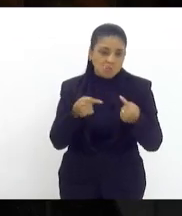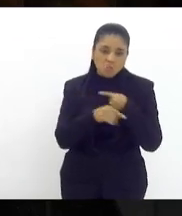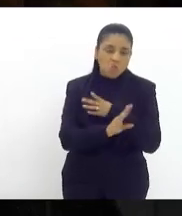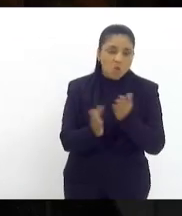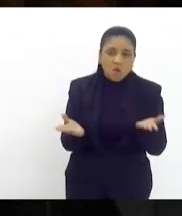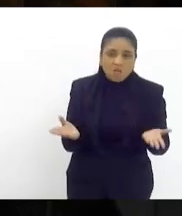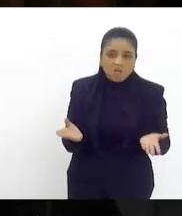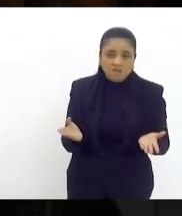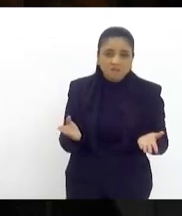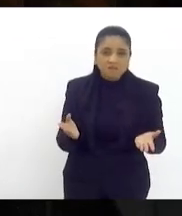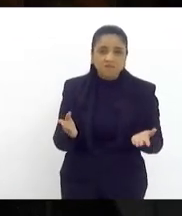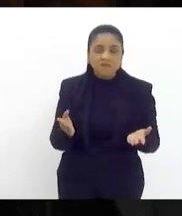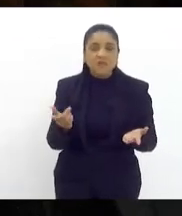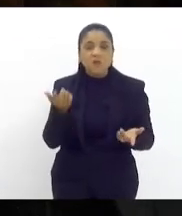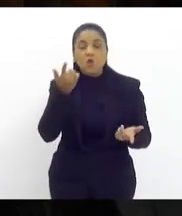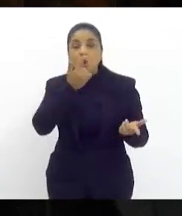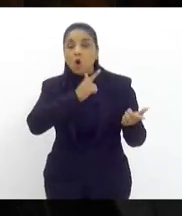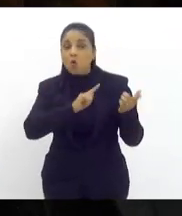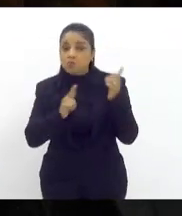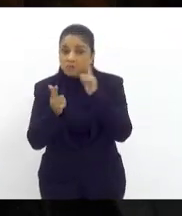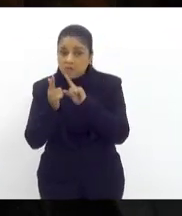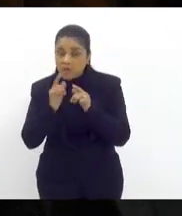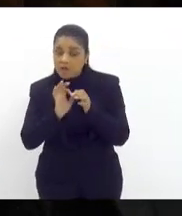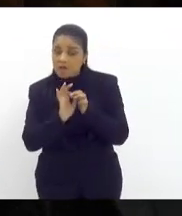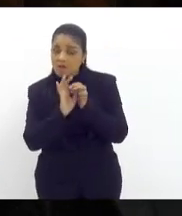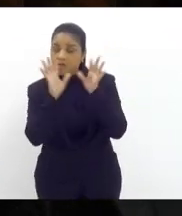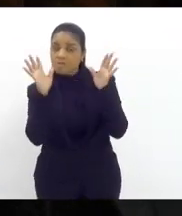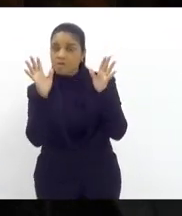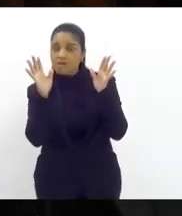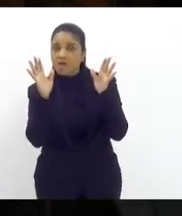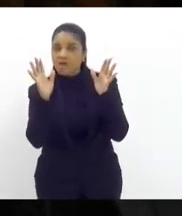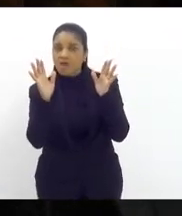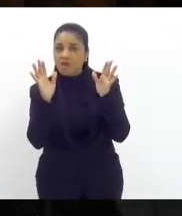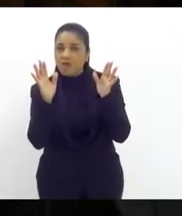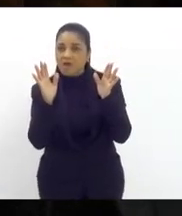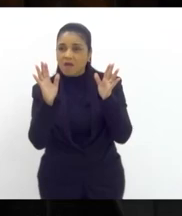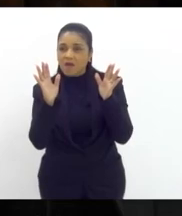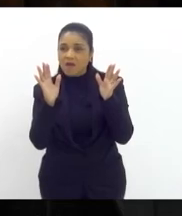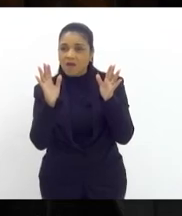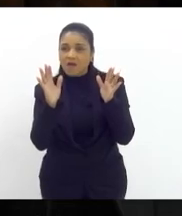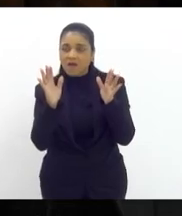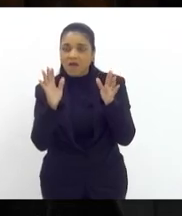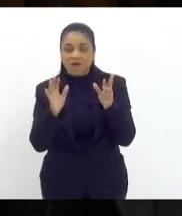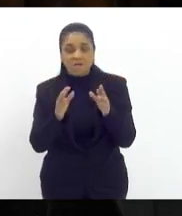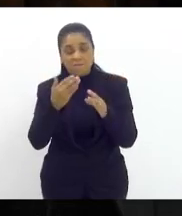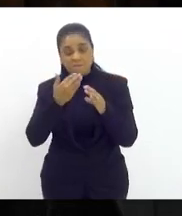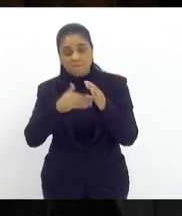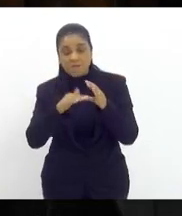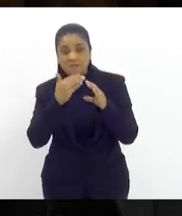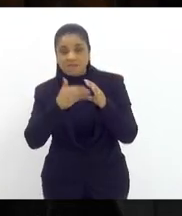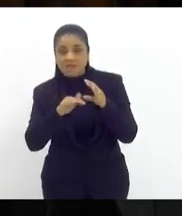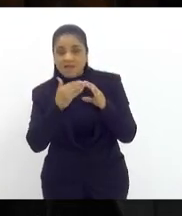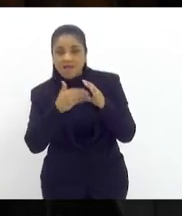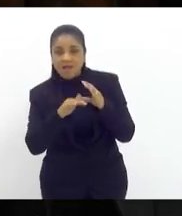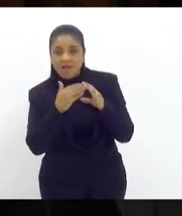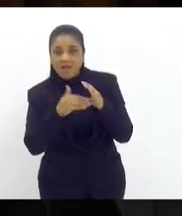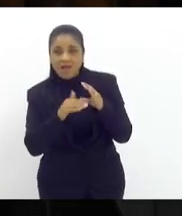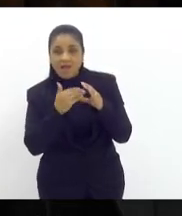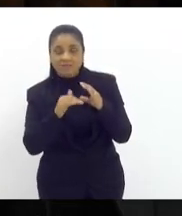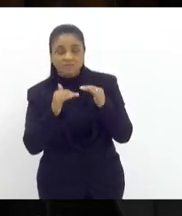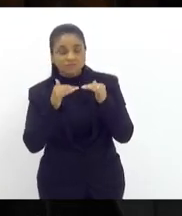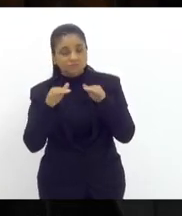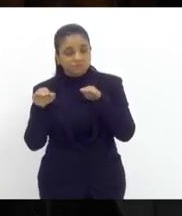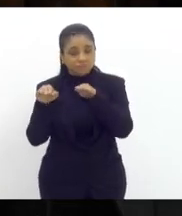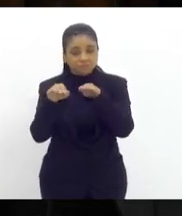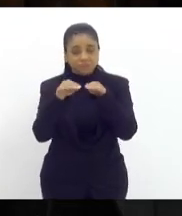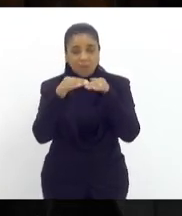ele consegue até liberar não regional não vem mensagem nunca o começo regional está estagnado